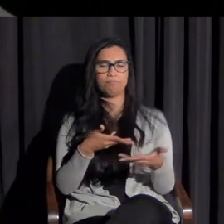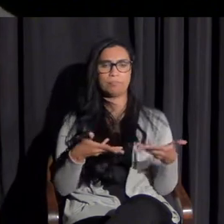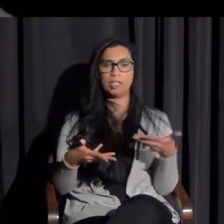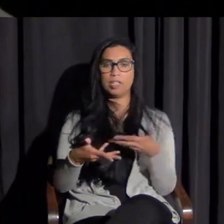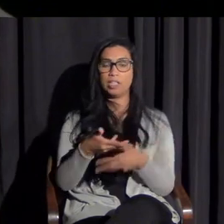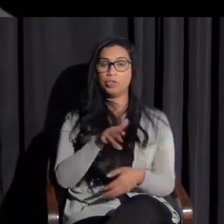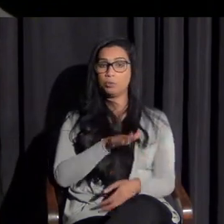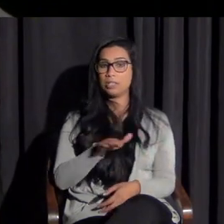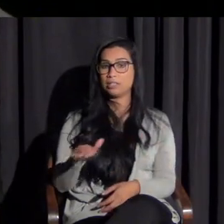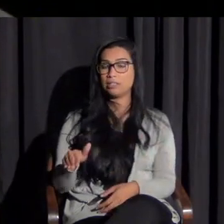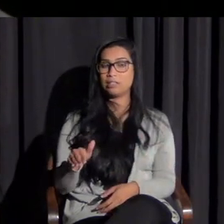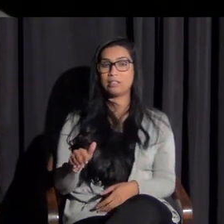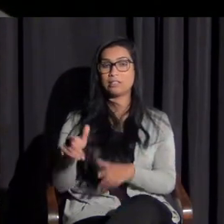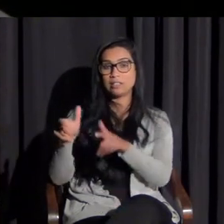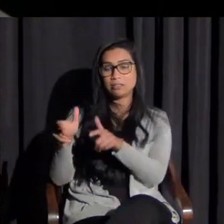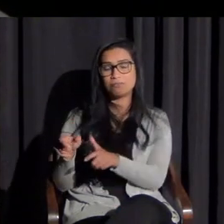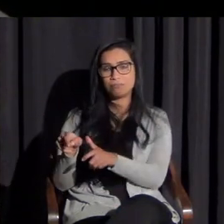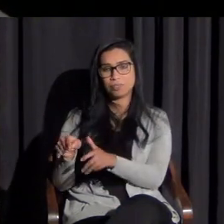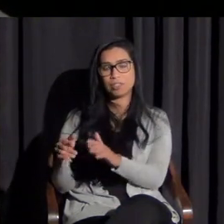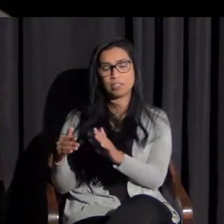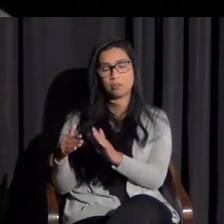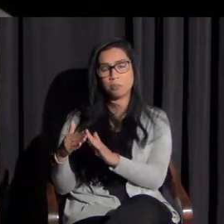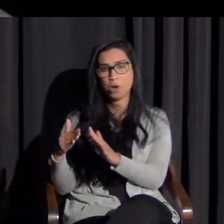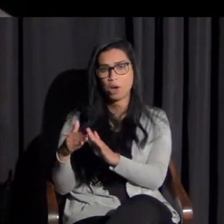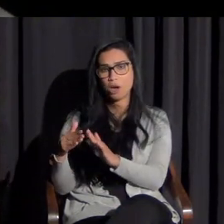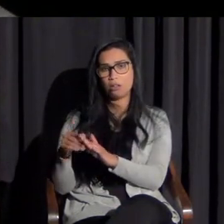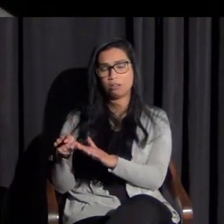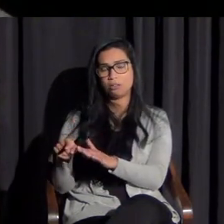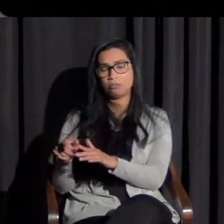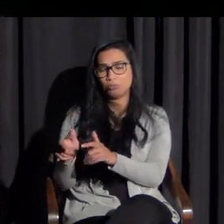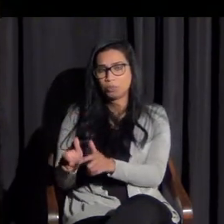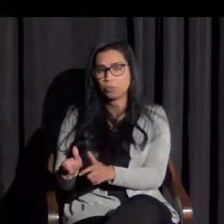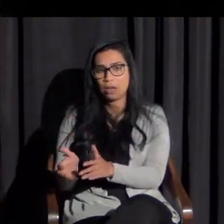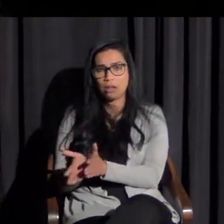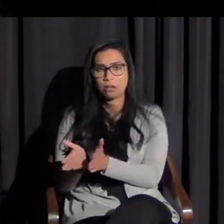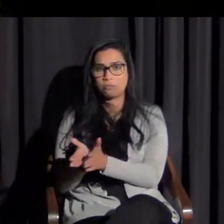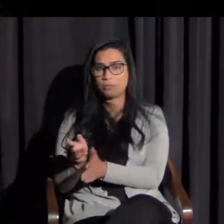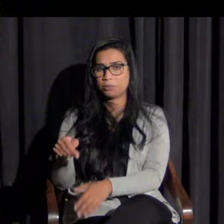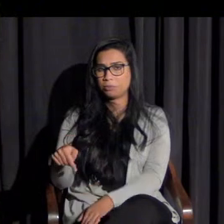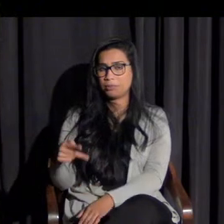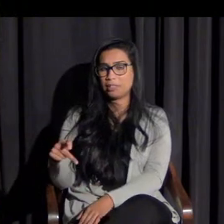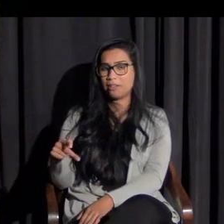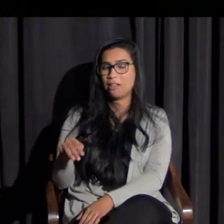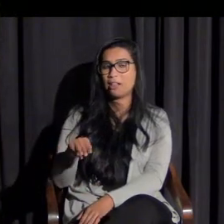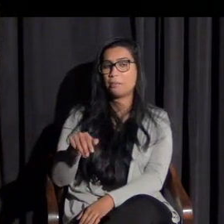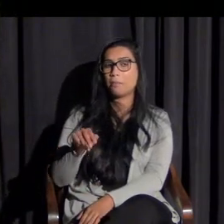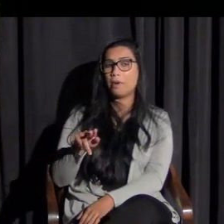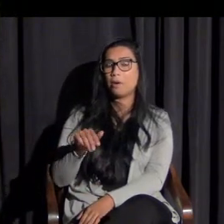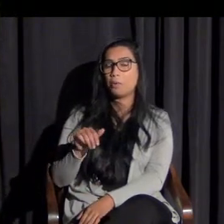ocupações, particularmente que atendem as crianças da ocupação Mauá.